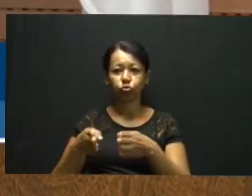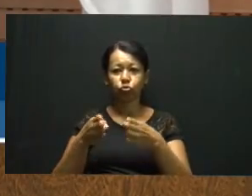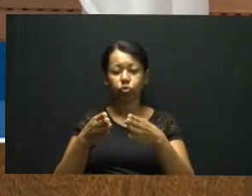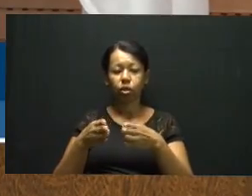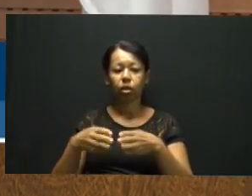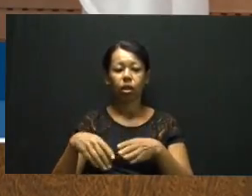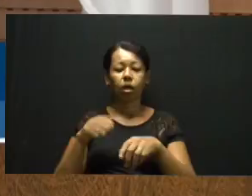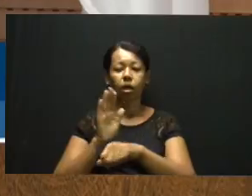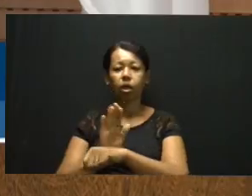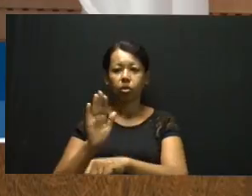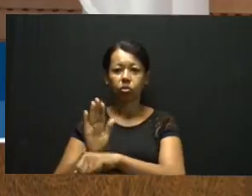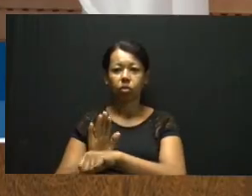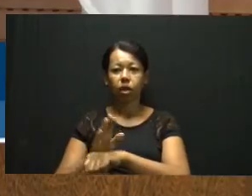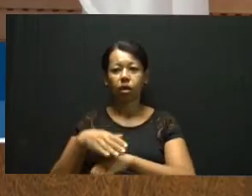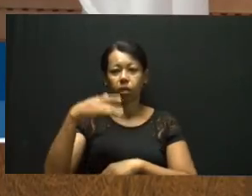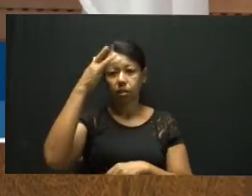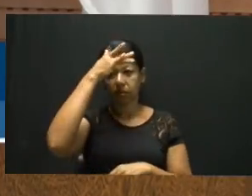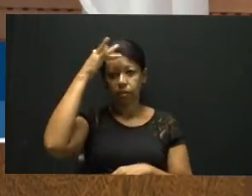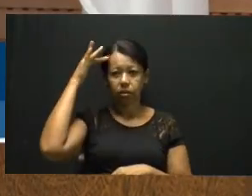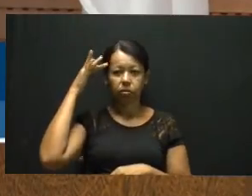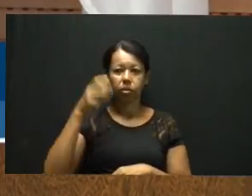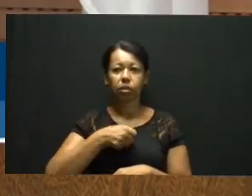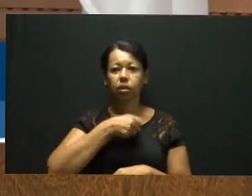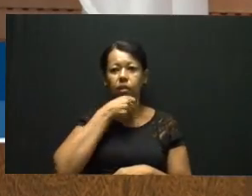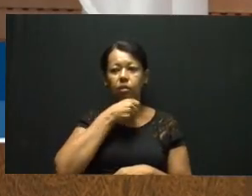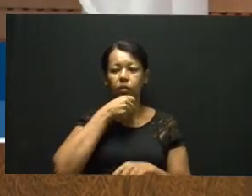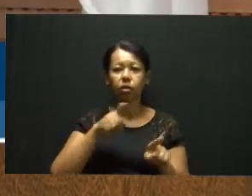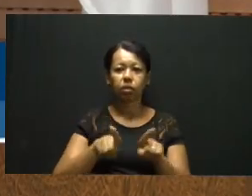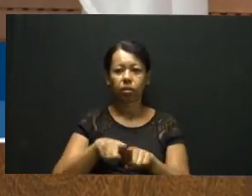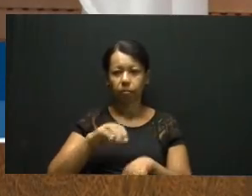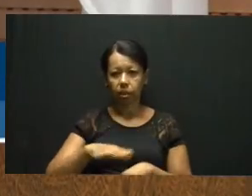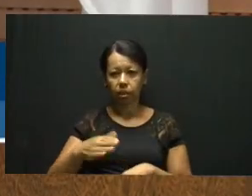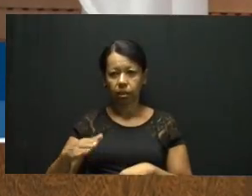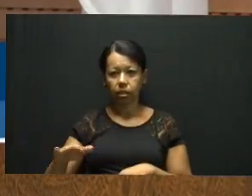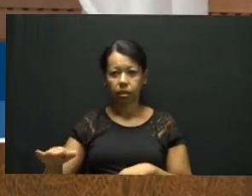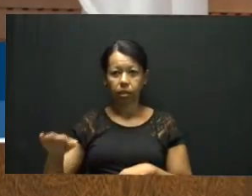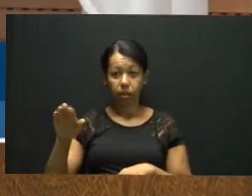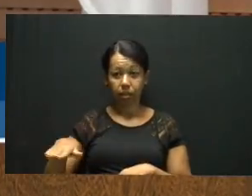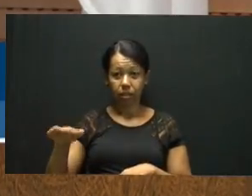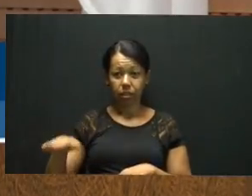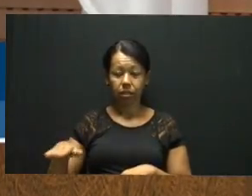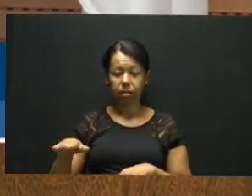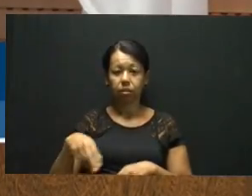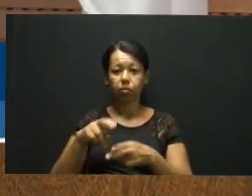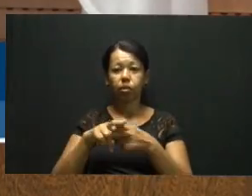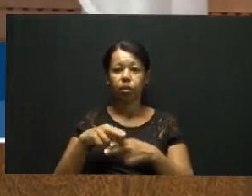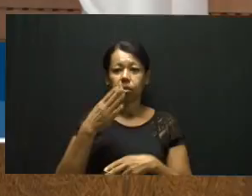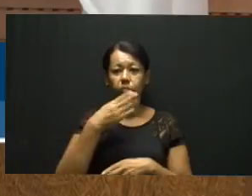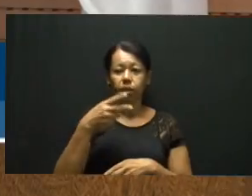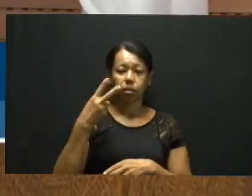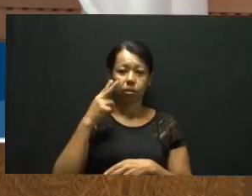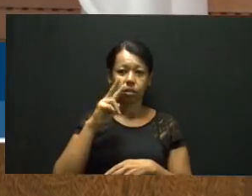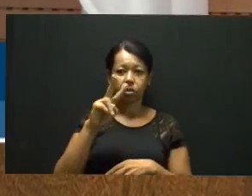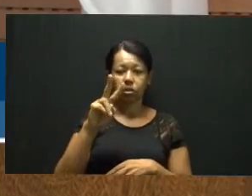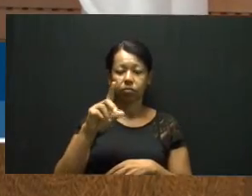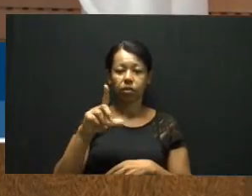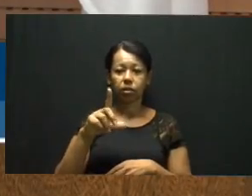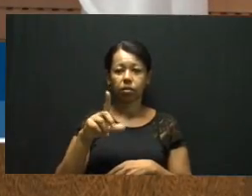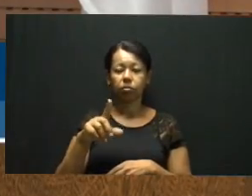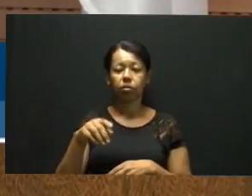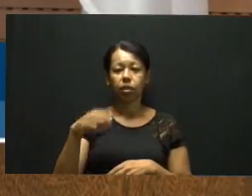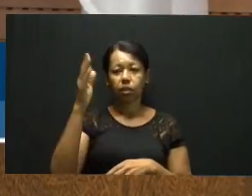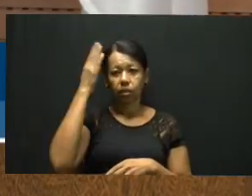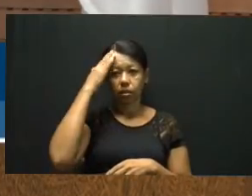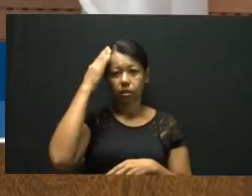principalmente idosos e crianças. Diante do exposto, requeiro observadas as formalidades regimentais